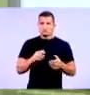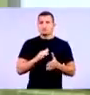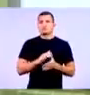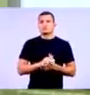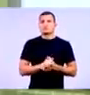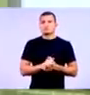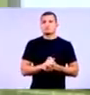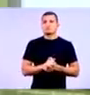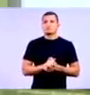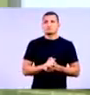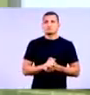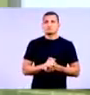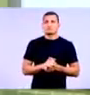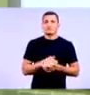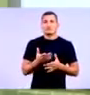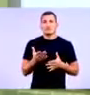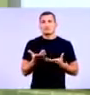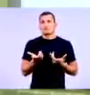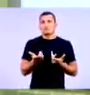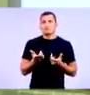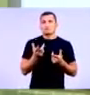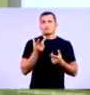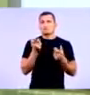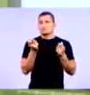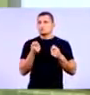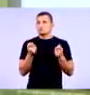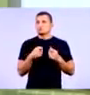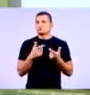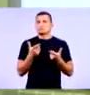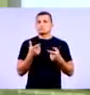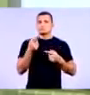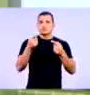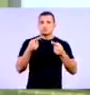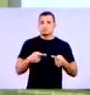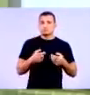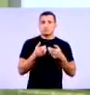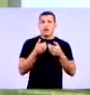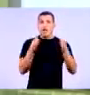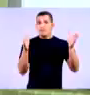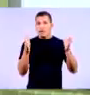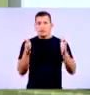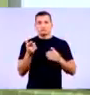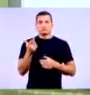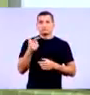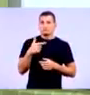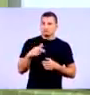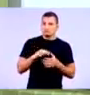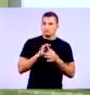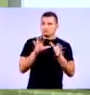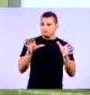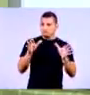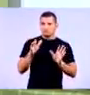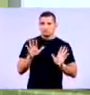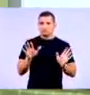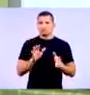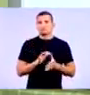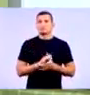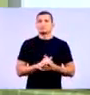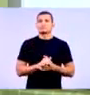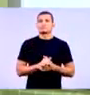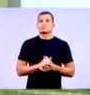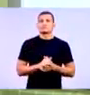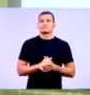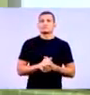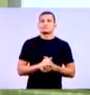haverão questões abertas, sempre serão questões fechadas, com alternativas para vocês poderem optar.